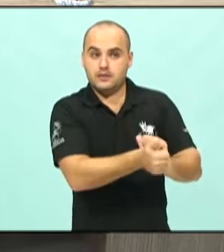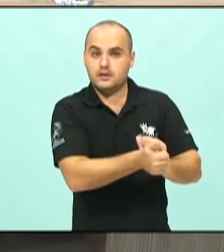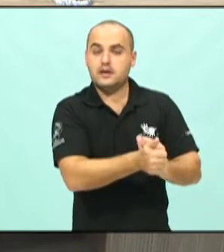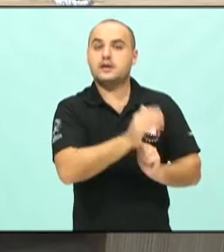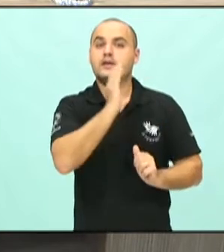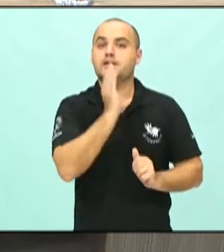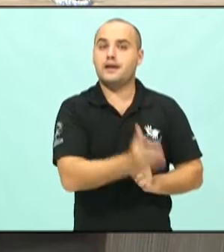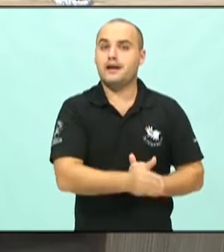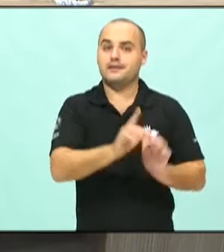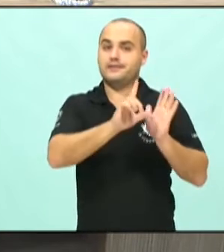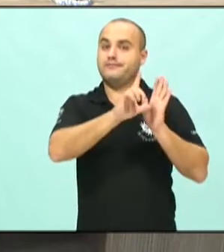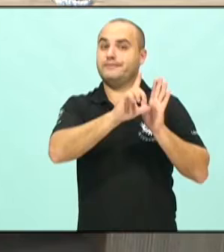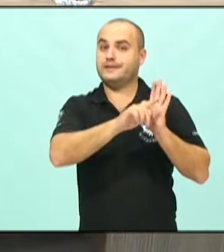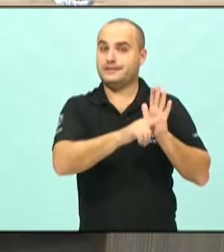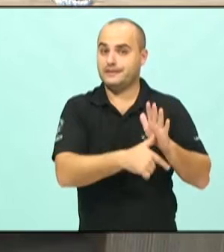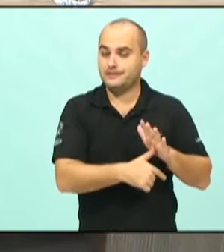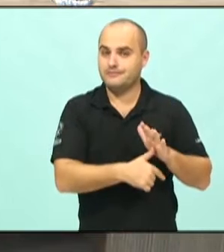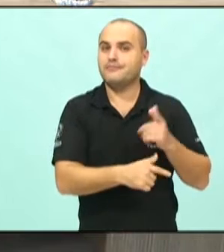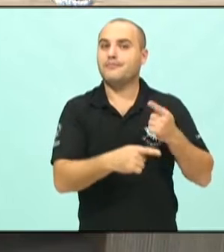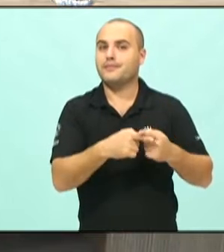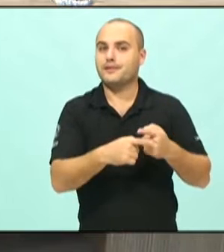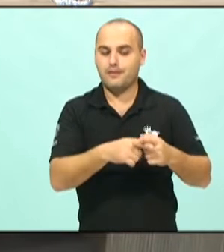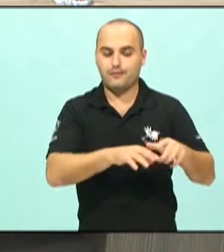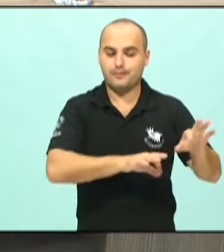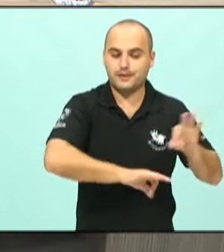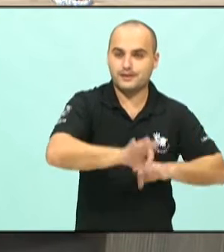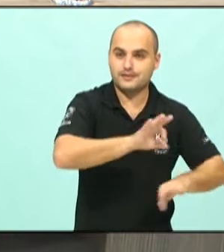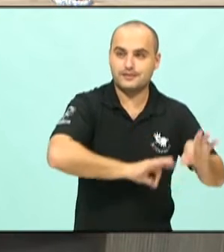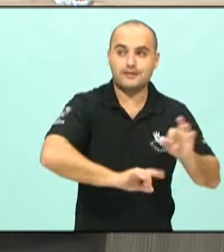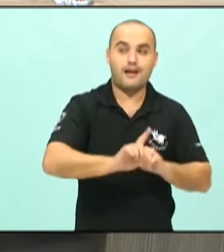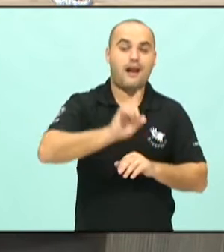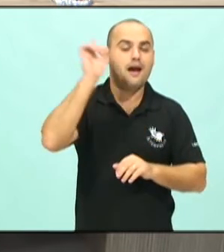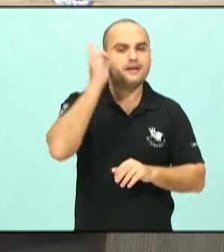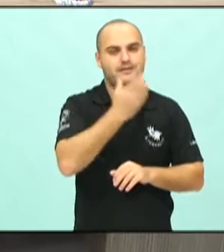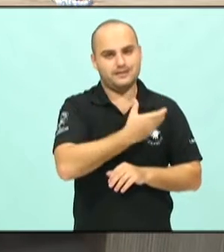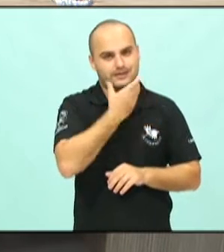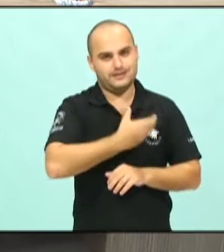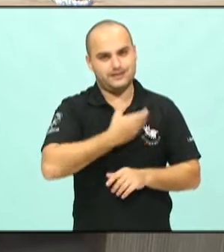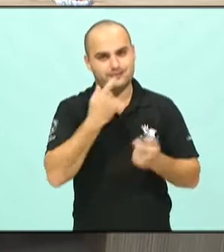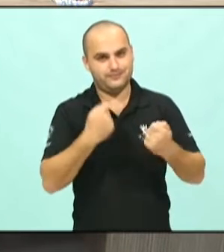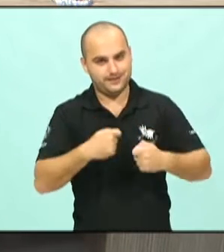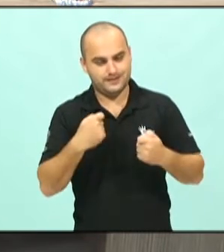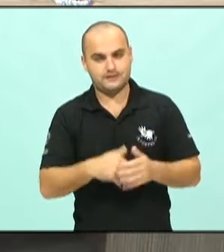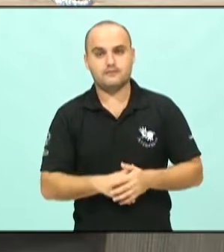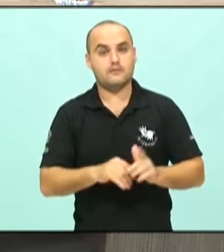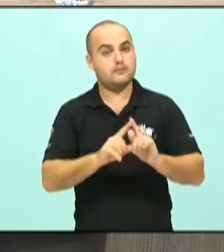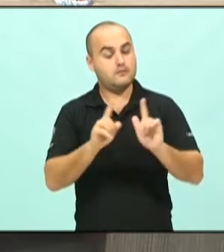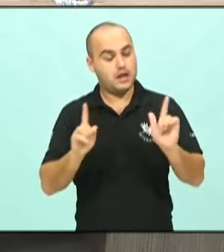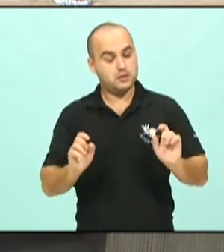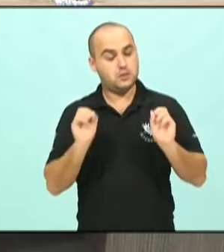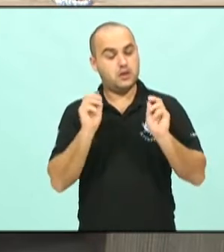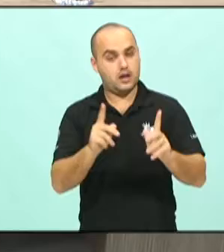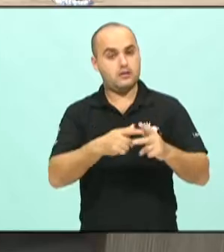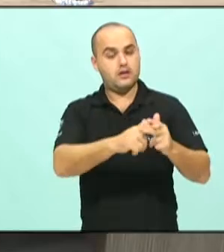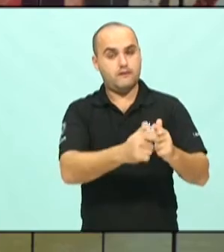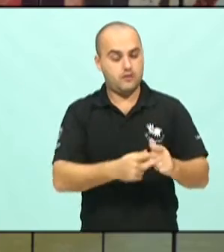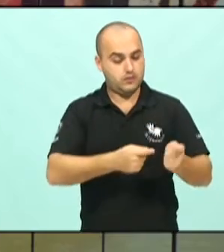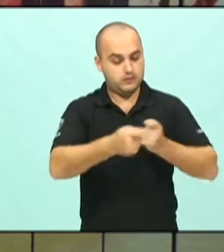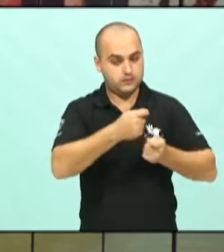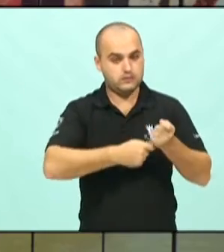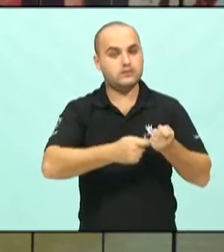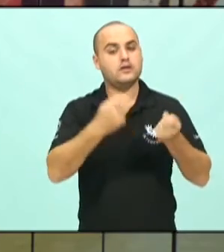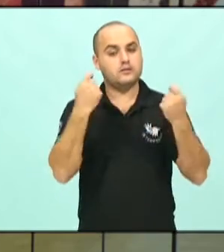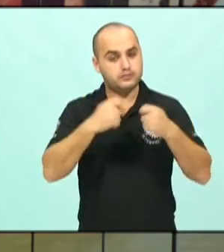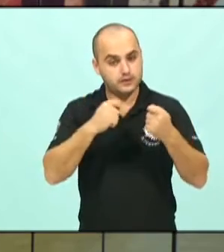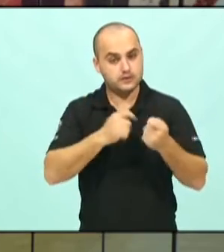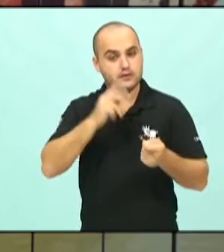estamos atrasados, eu diria, que o planejamento tinha que ter sido feito lá em dezembro, né? Mas a reforma ela veio nesse momento, a gente tem que se